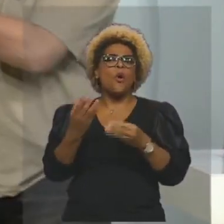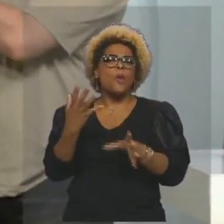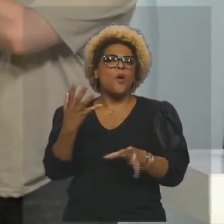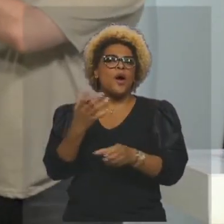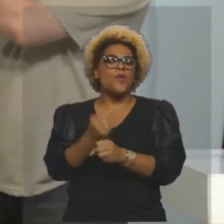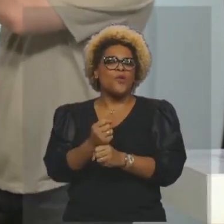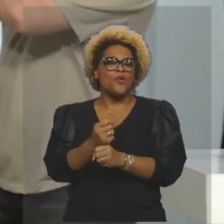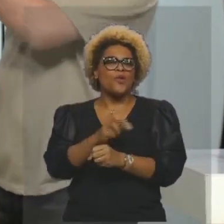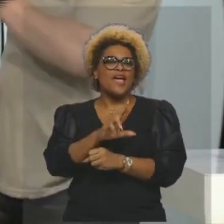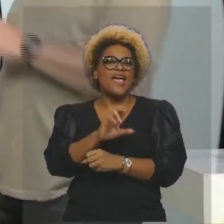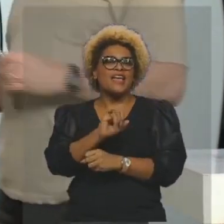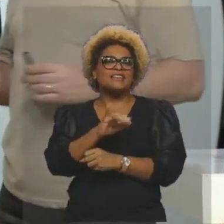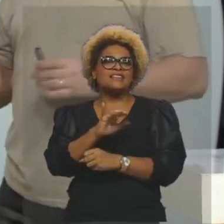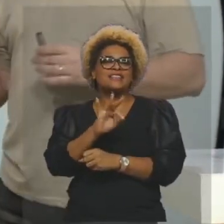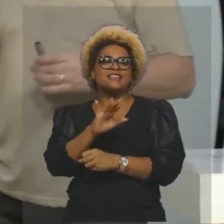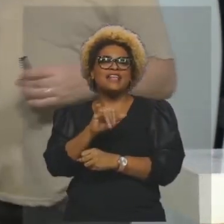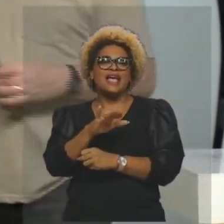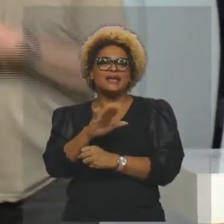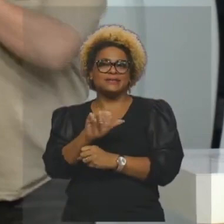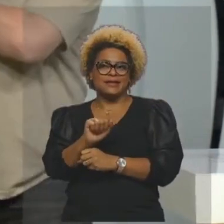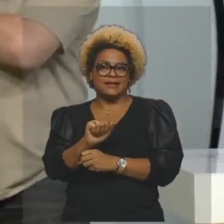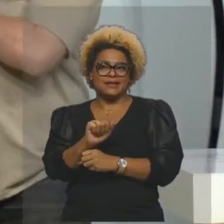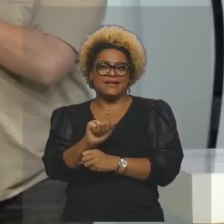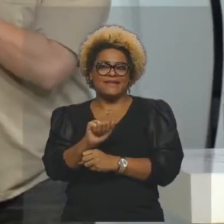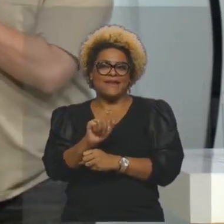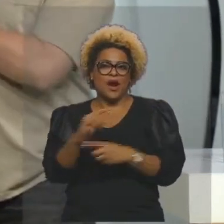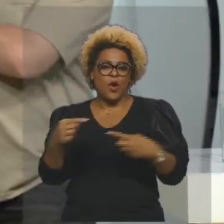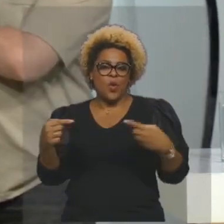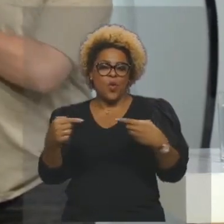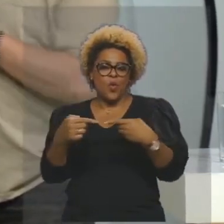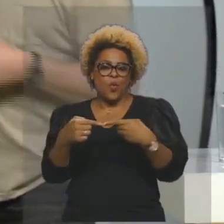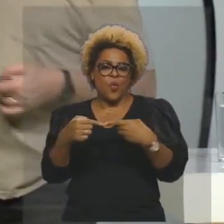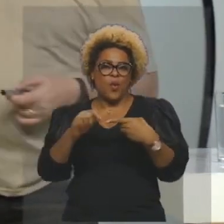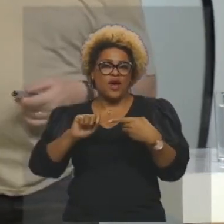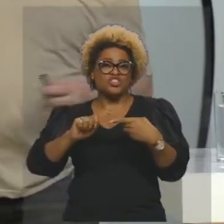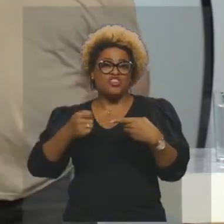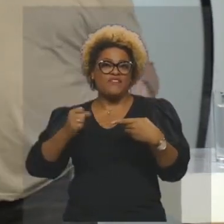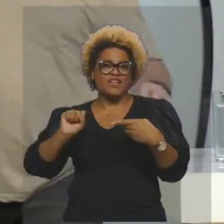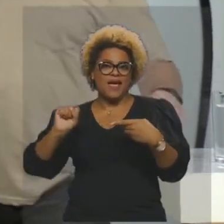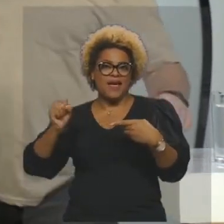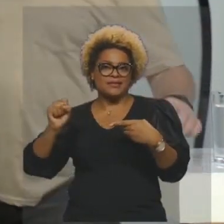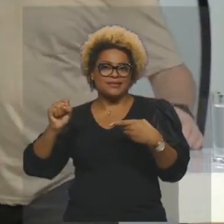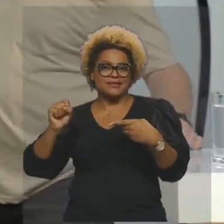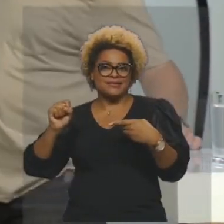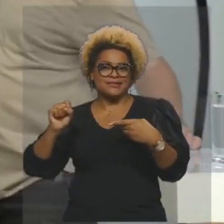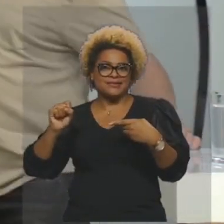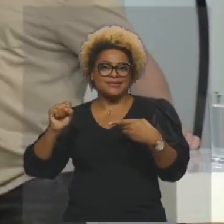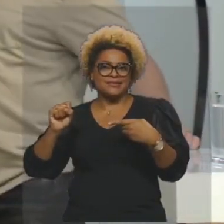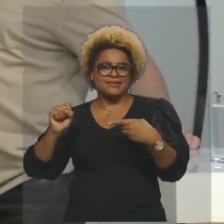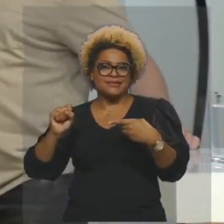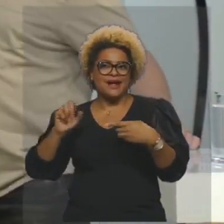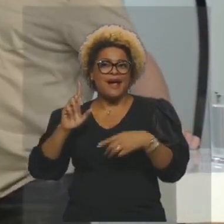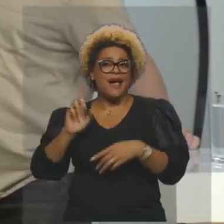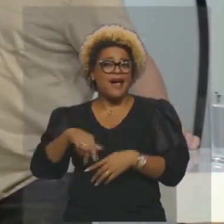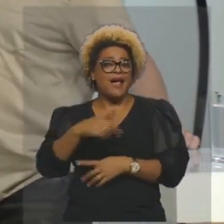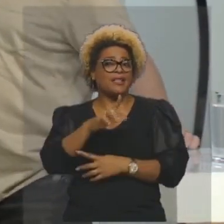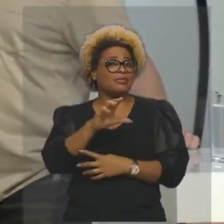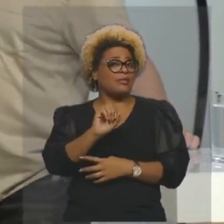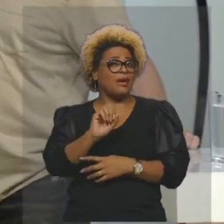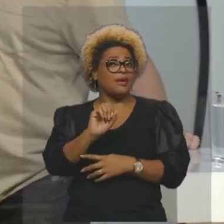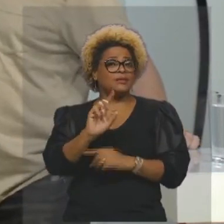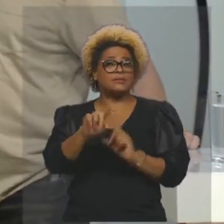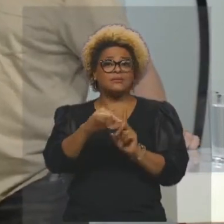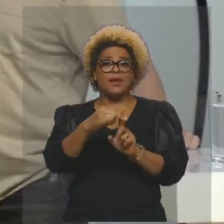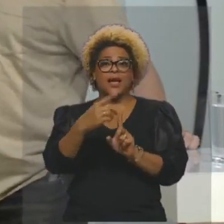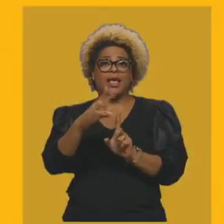chave S? Ali eu só escrevi o que eu acabei de falar para vocês, tá? Vai ficar apenas um 10 somado com um 10, que é